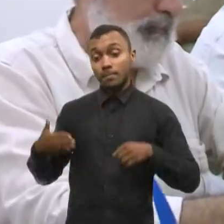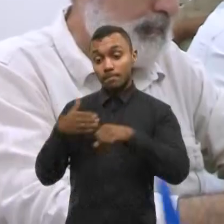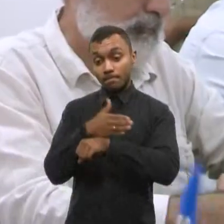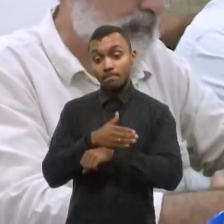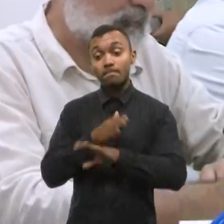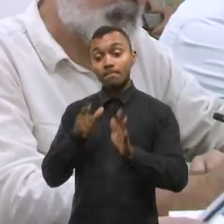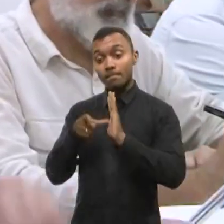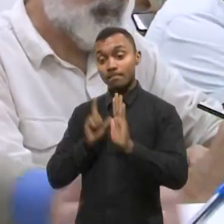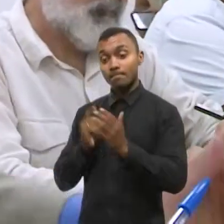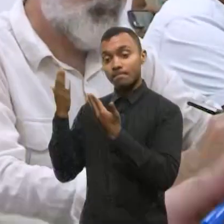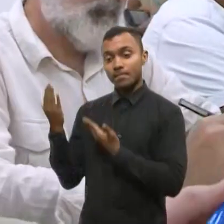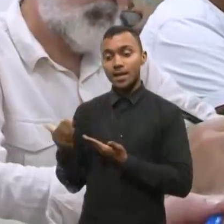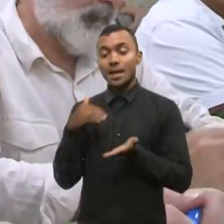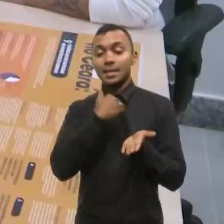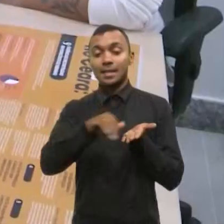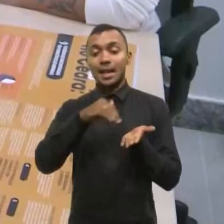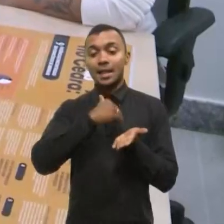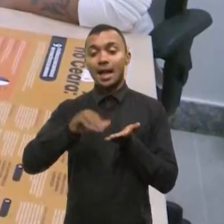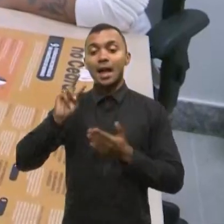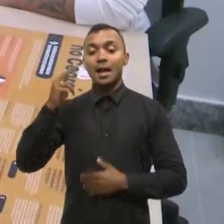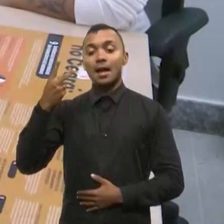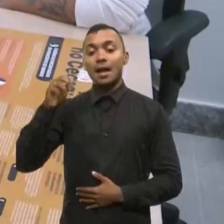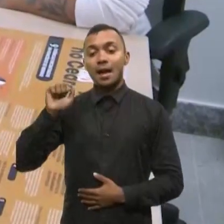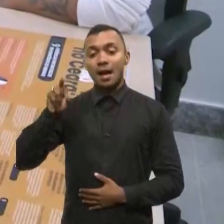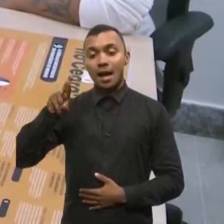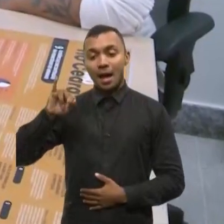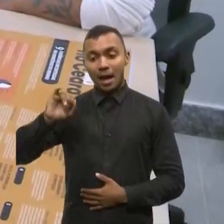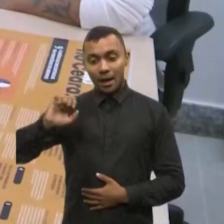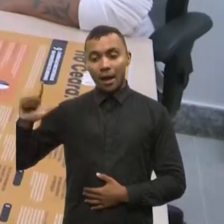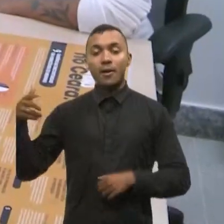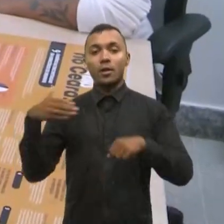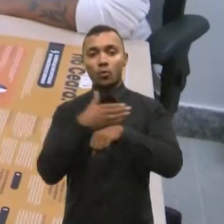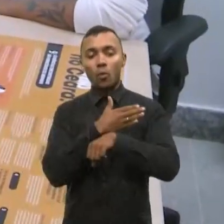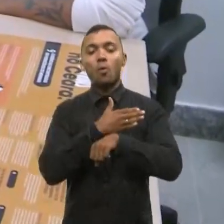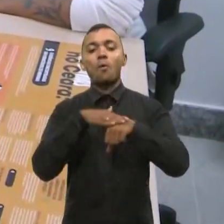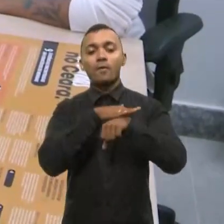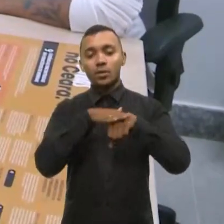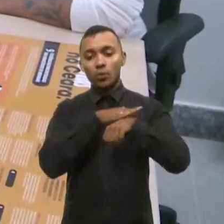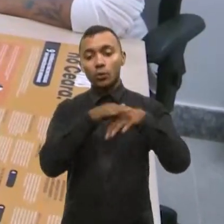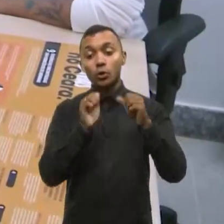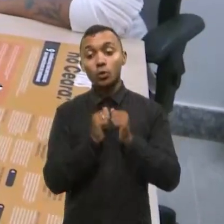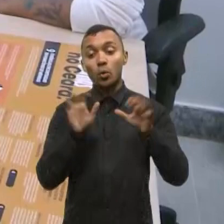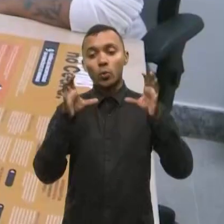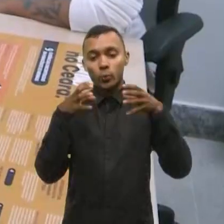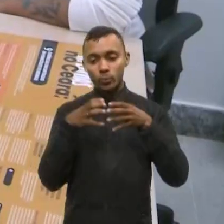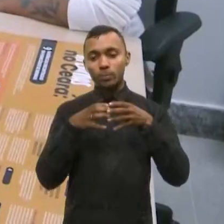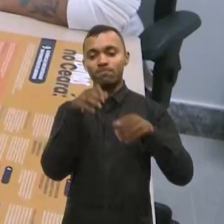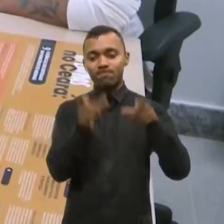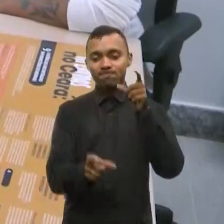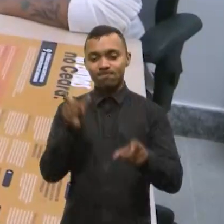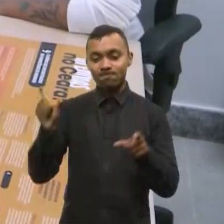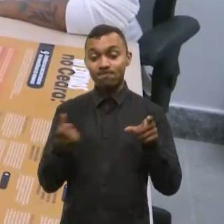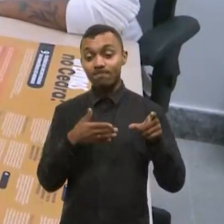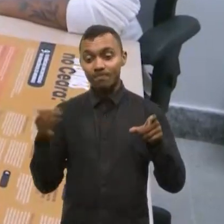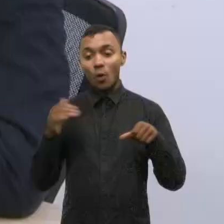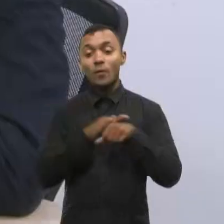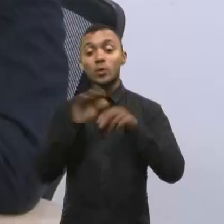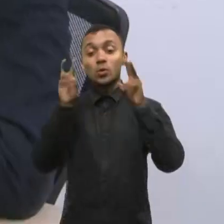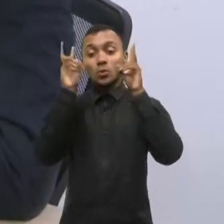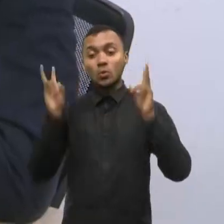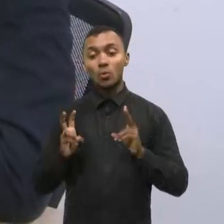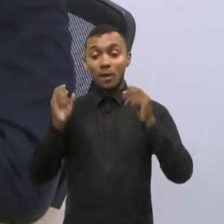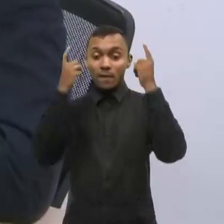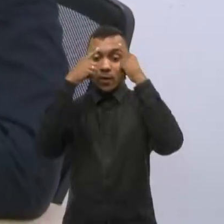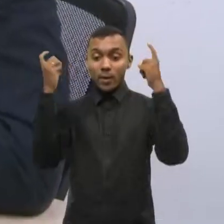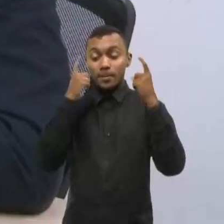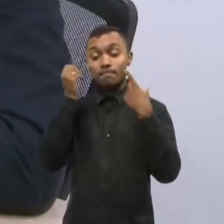secretário Ariel de Castro se reuniu com os integrantes do Comitê Cearense pela Prevenção de Homicídios na Adolescência. O